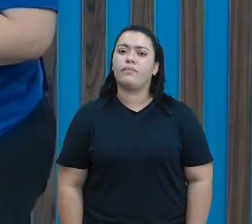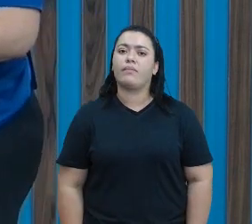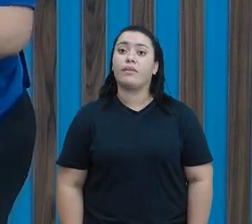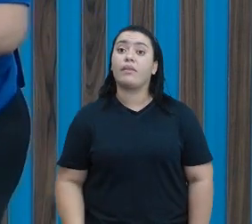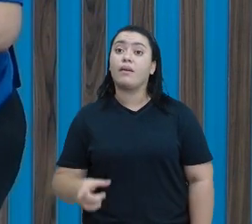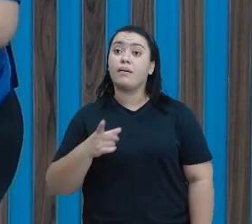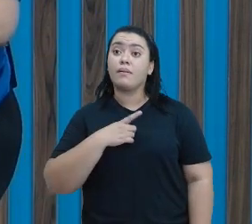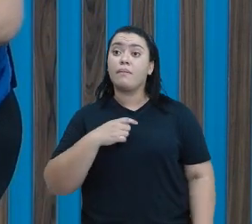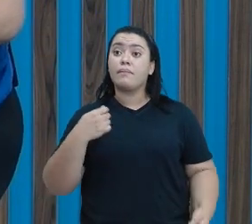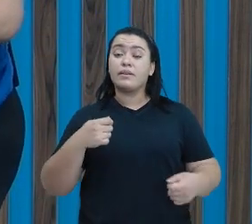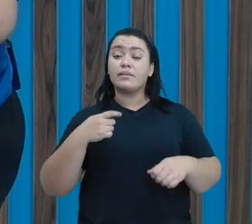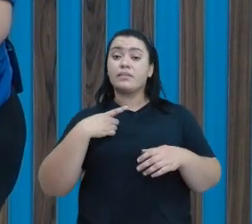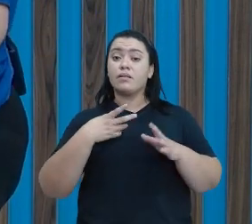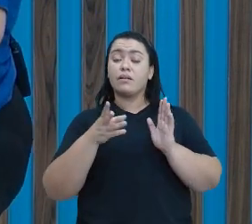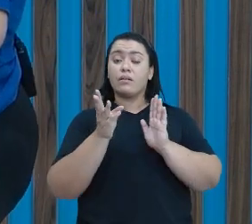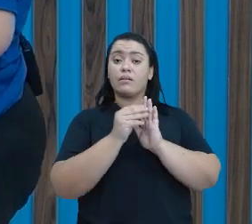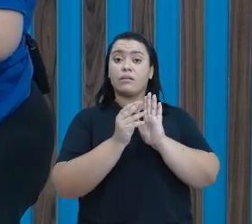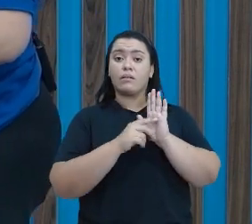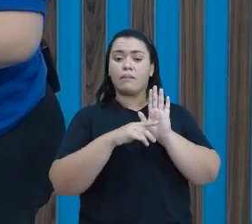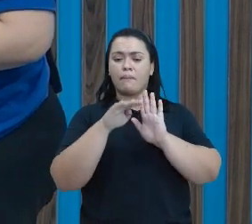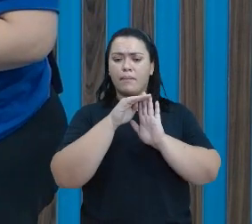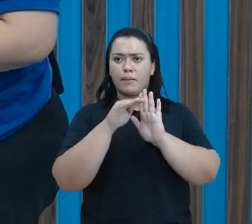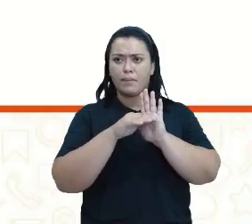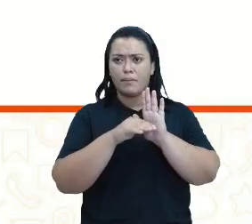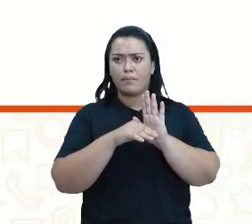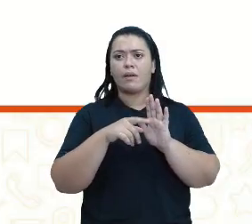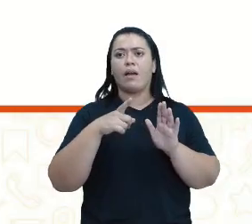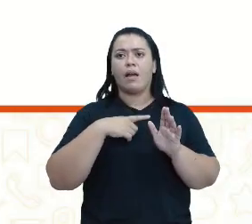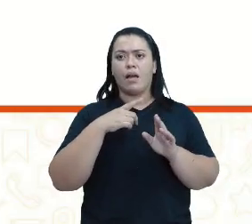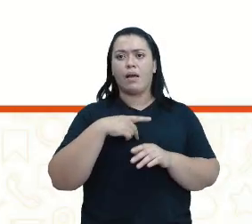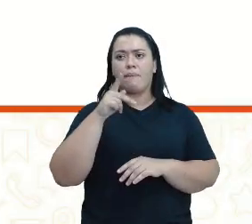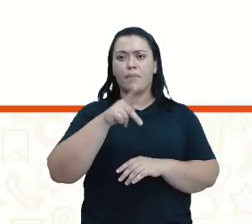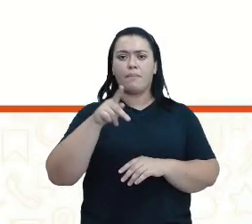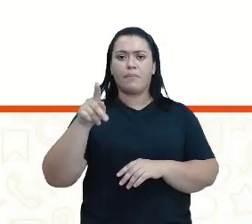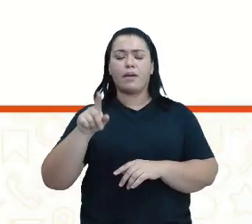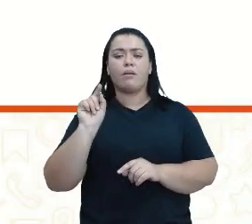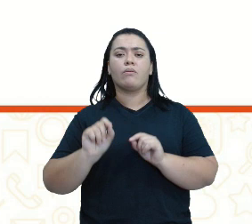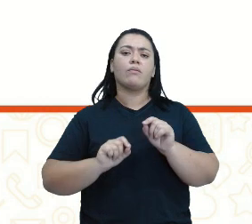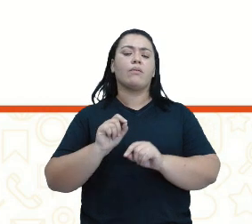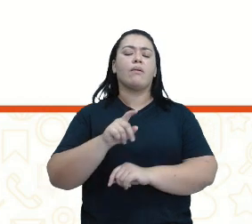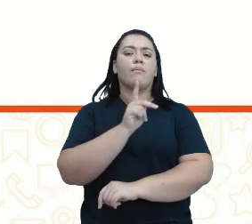Deve constar no plano pedagógico, no PPP, da escola,